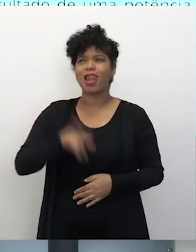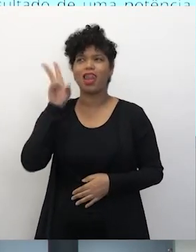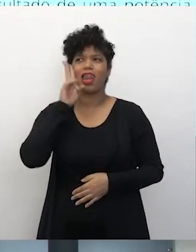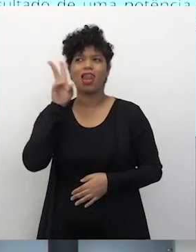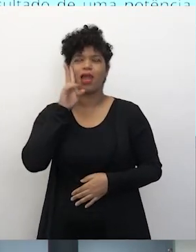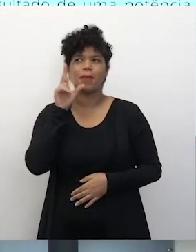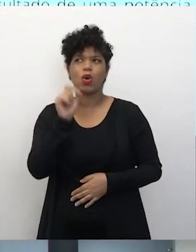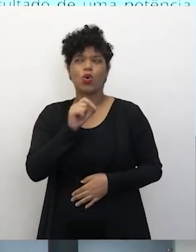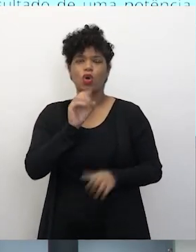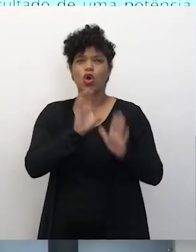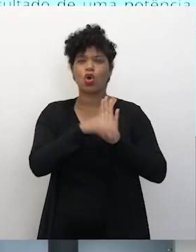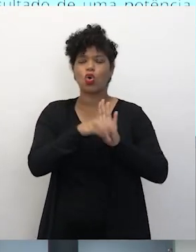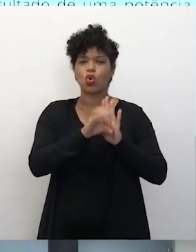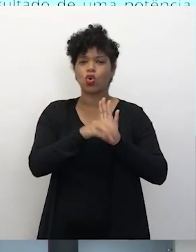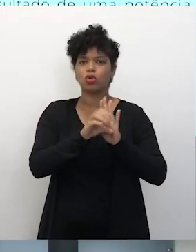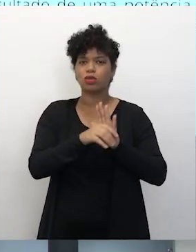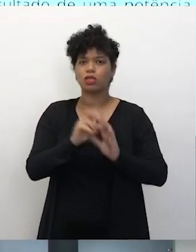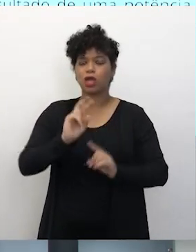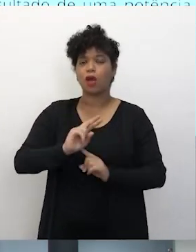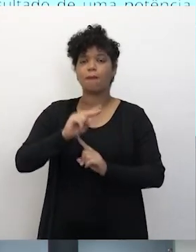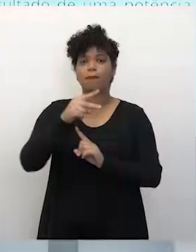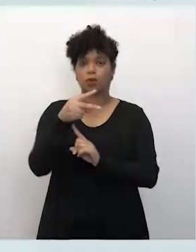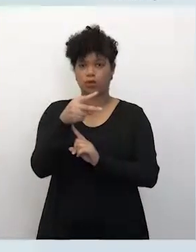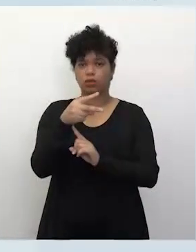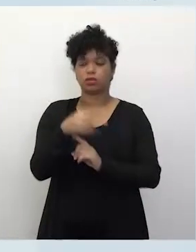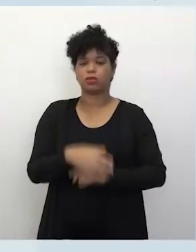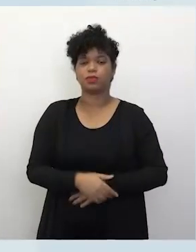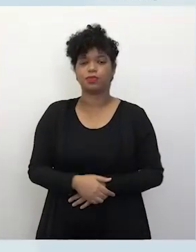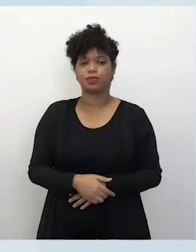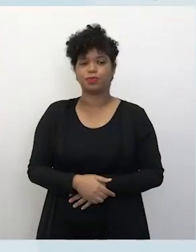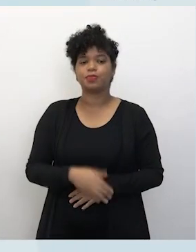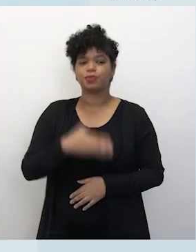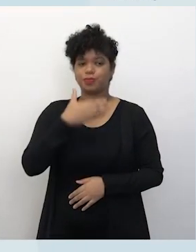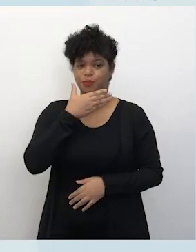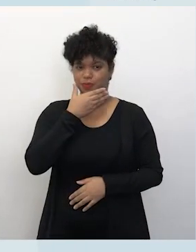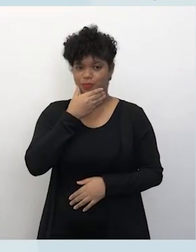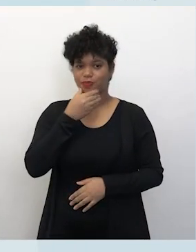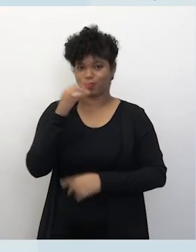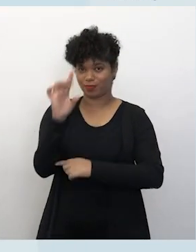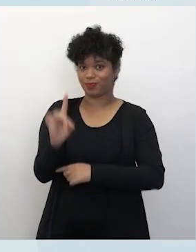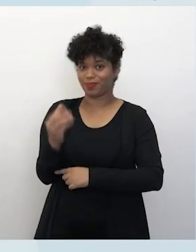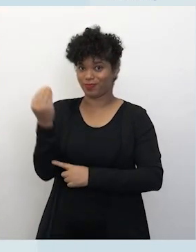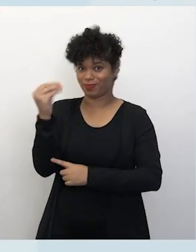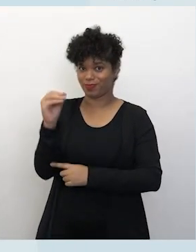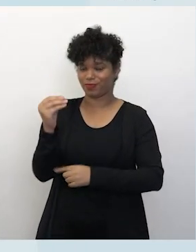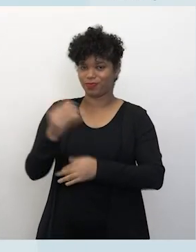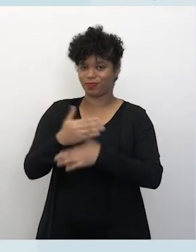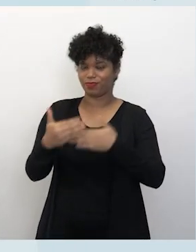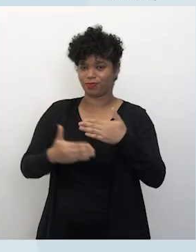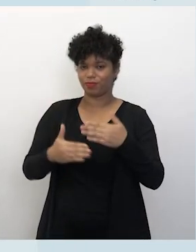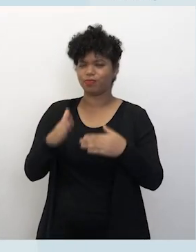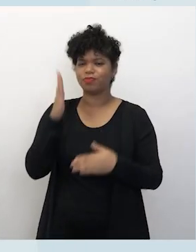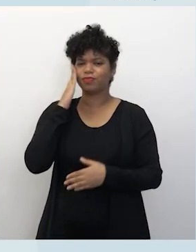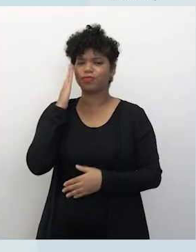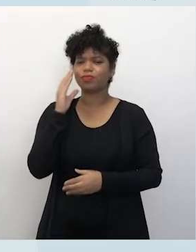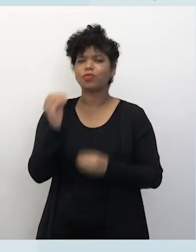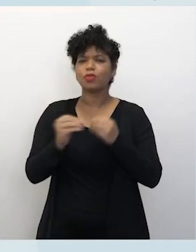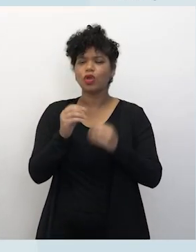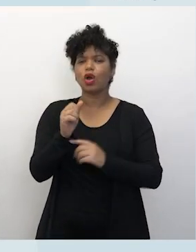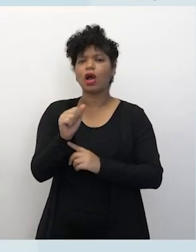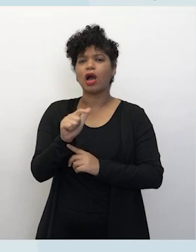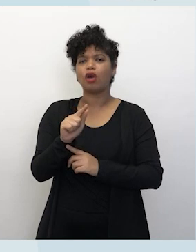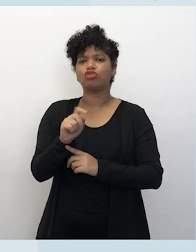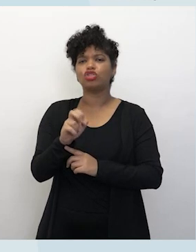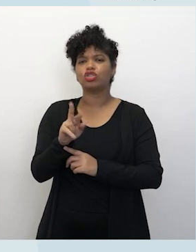relembradinha no conceito de potência. Já aparece para vocês, nosso diretor vai colocar a ideia, né, da representação algébrica de